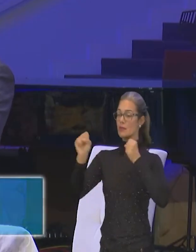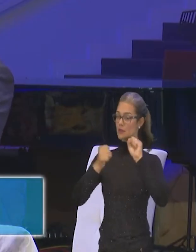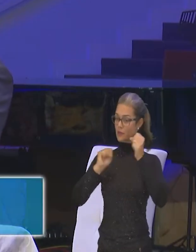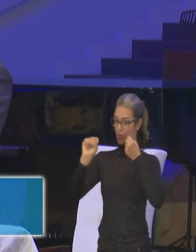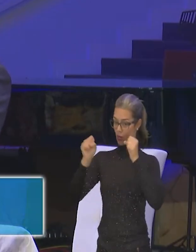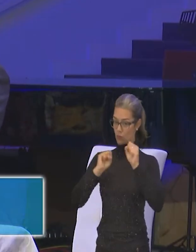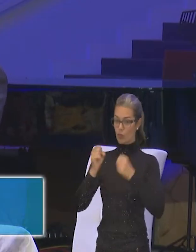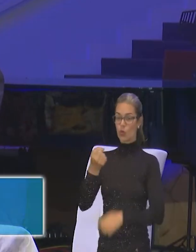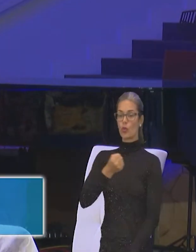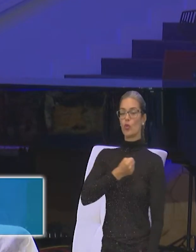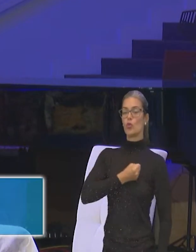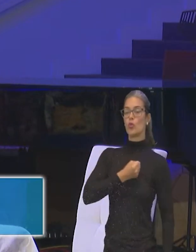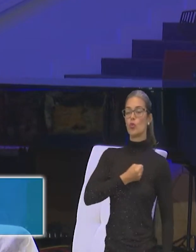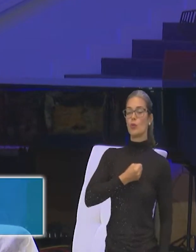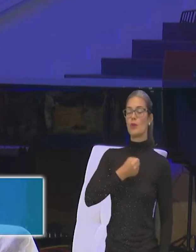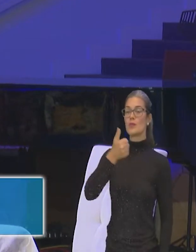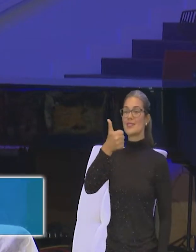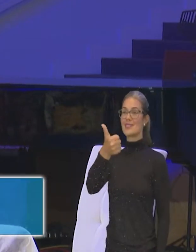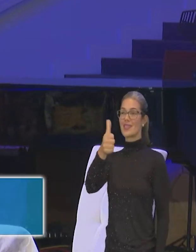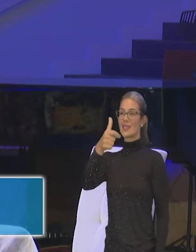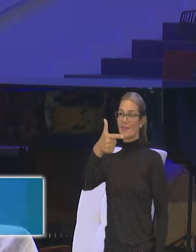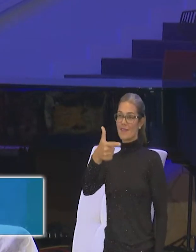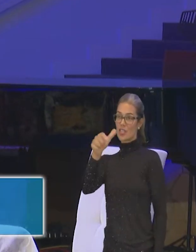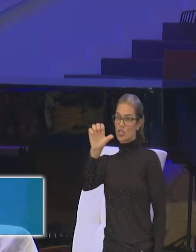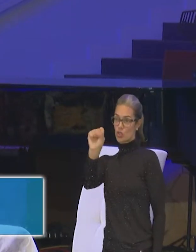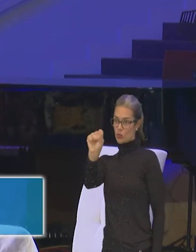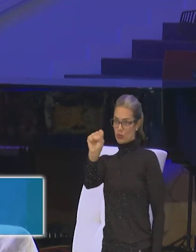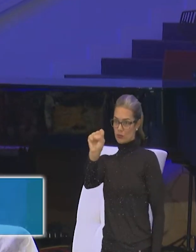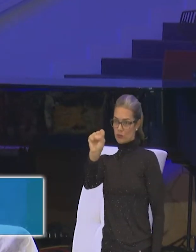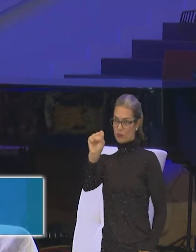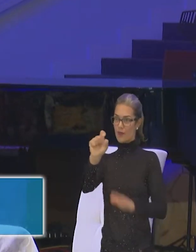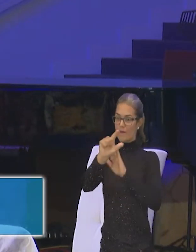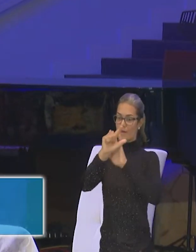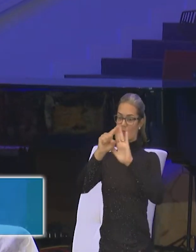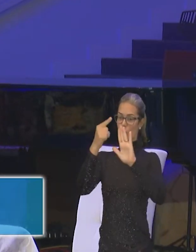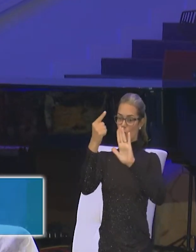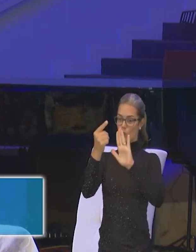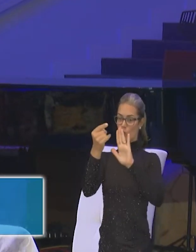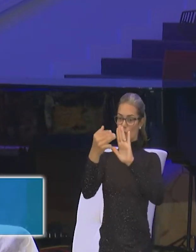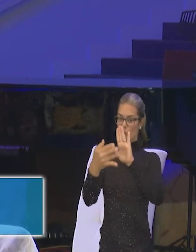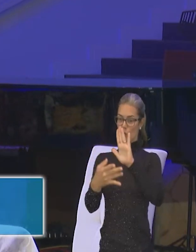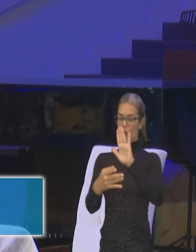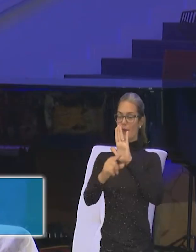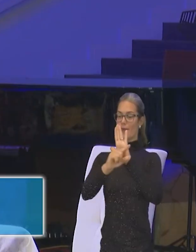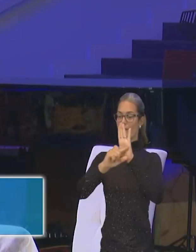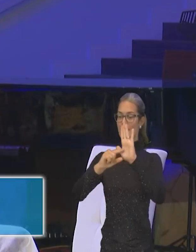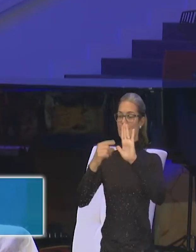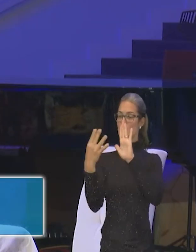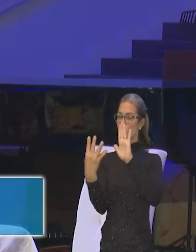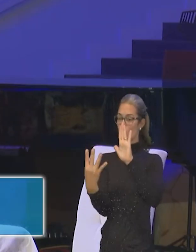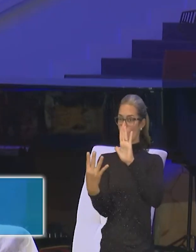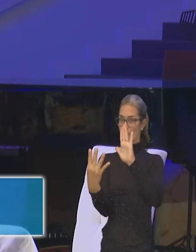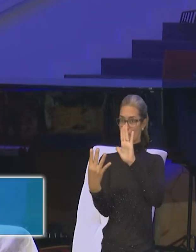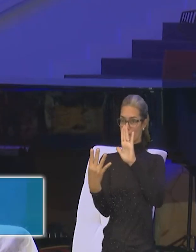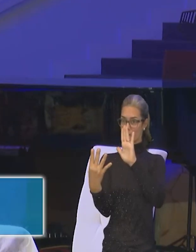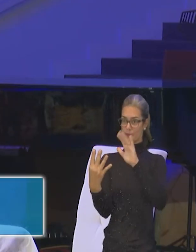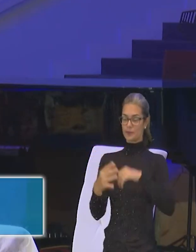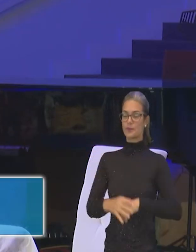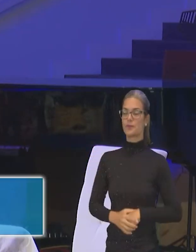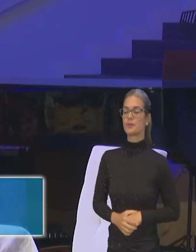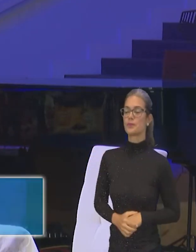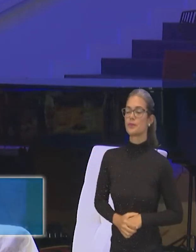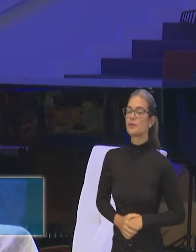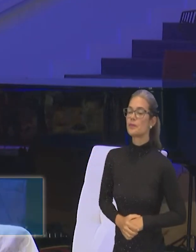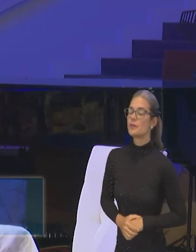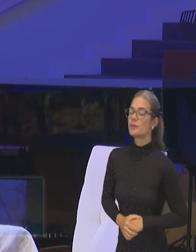Livro de Salmos, o Salmo 128, verso de 1 a 4.